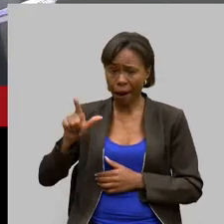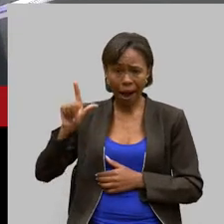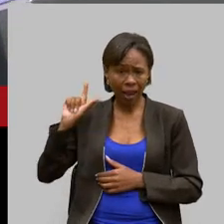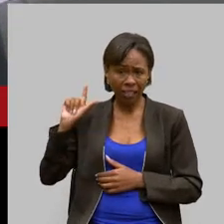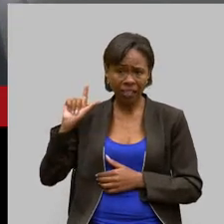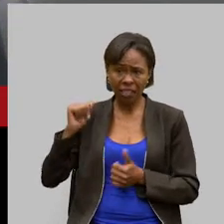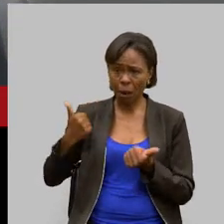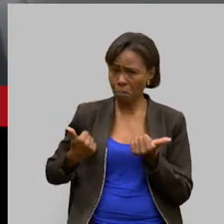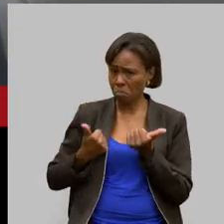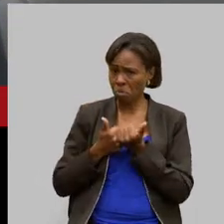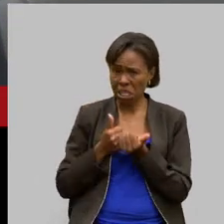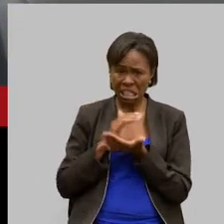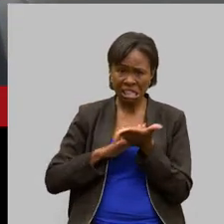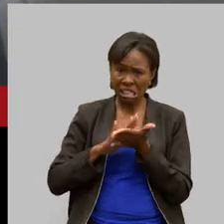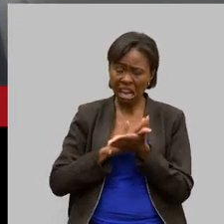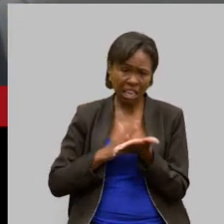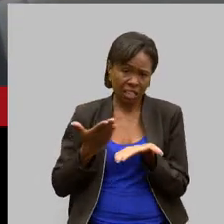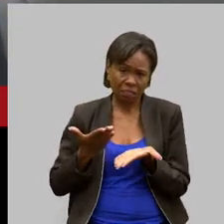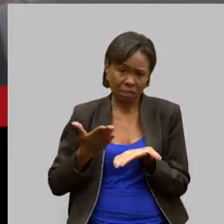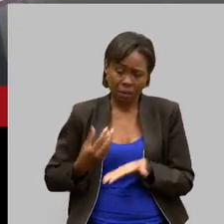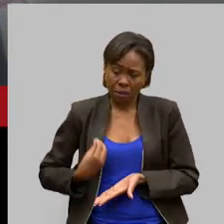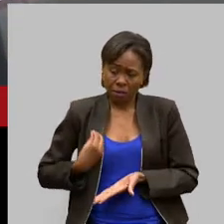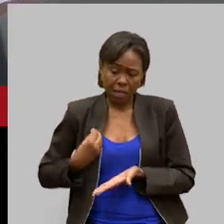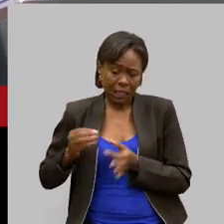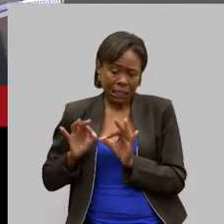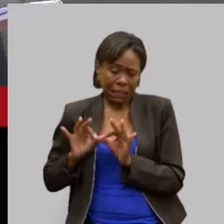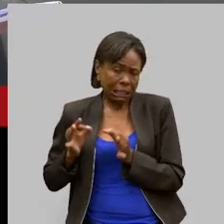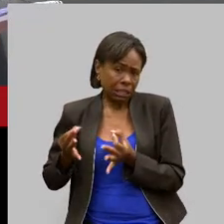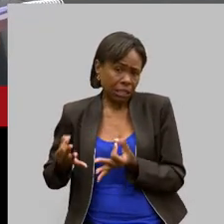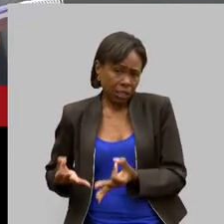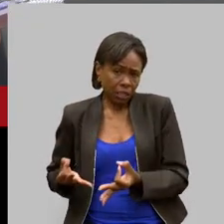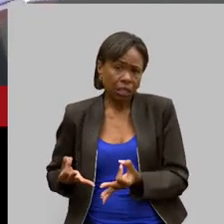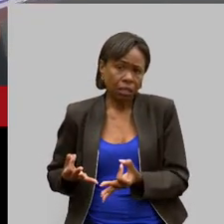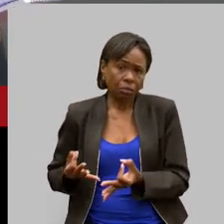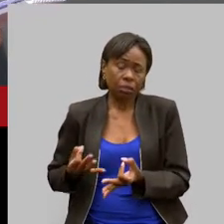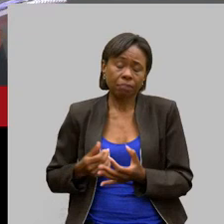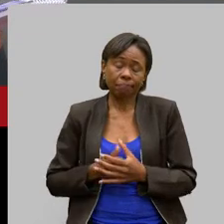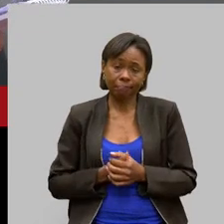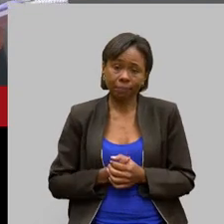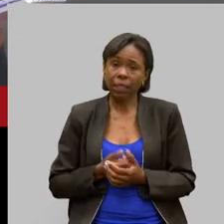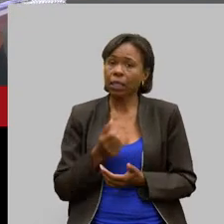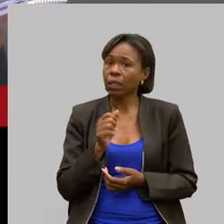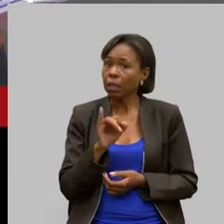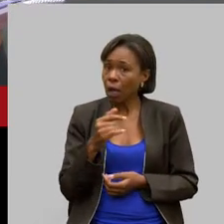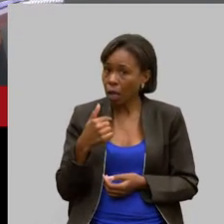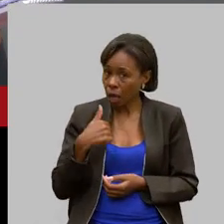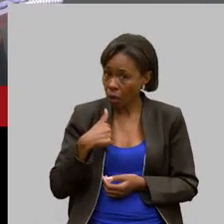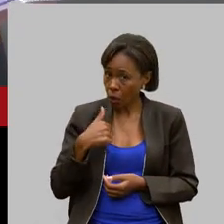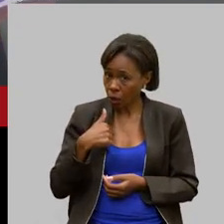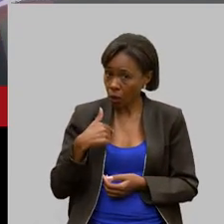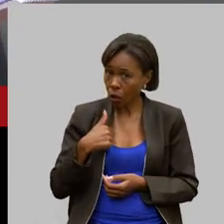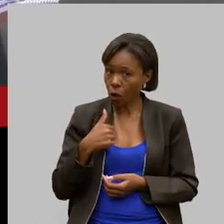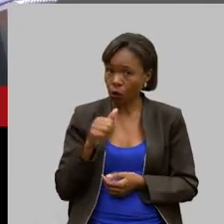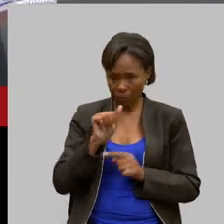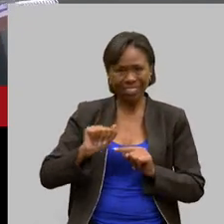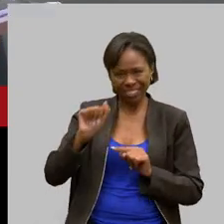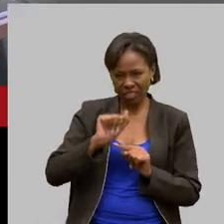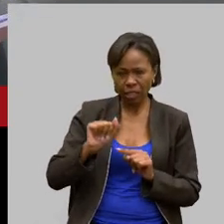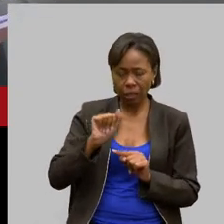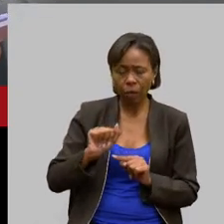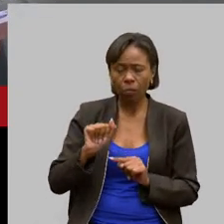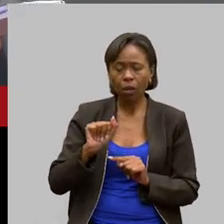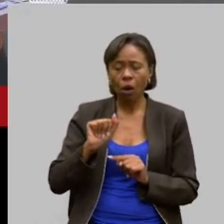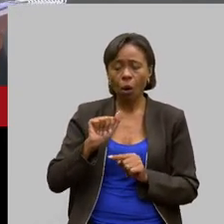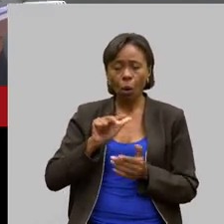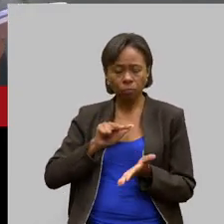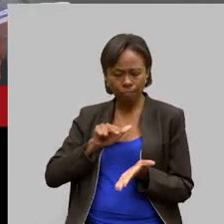origem simples eu não tive apadrinhamento e se eu cheguei eu falo eu em nome da associação se eu cheguei aonde eu